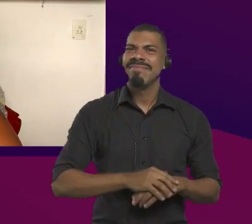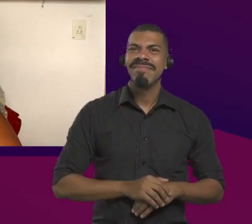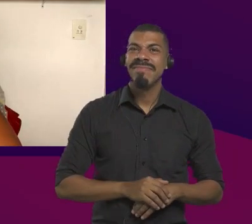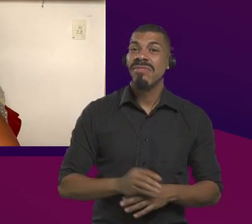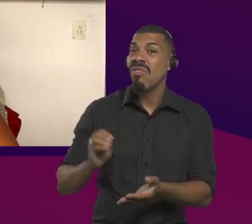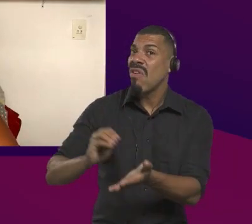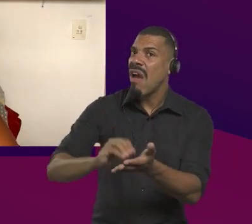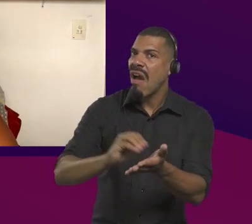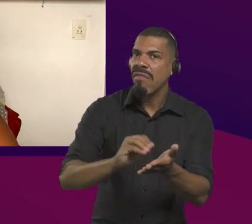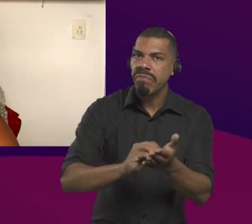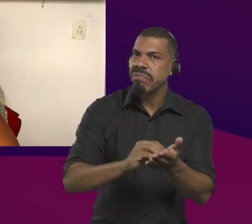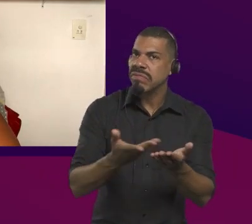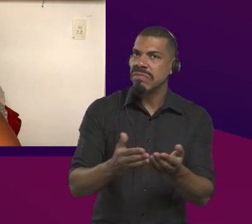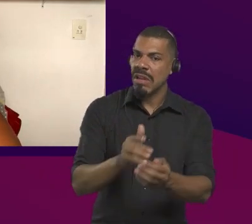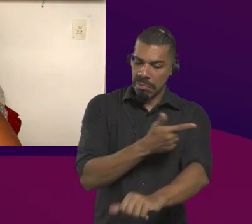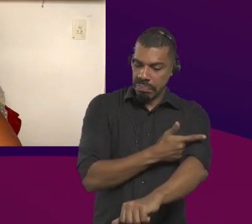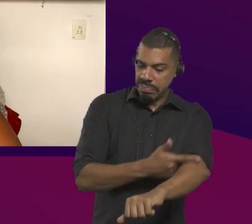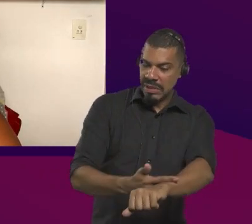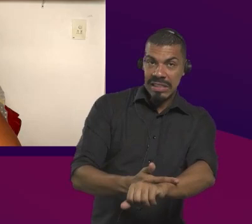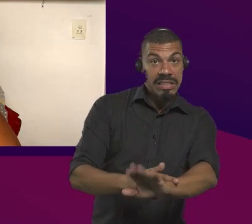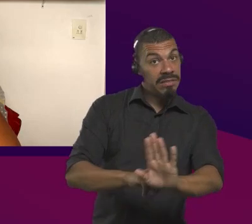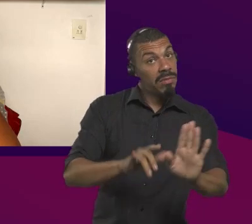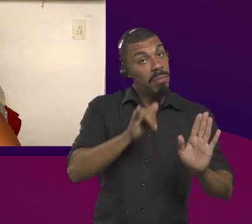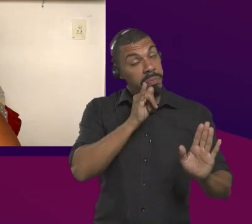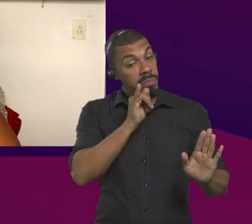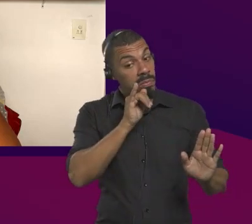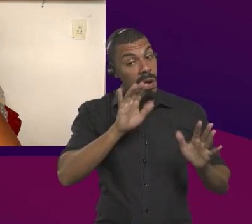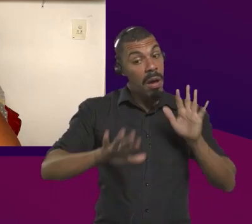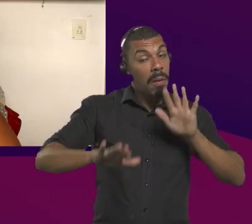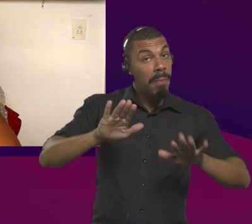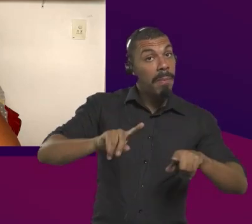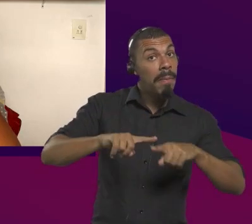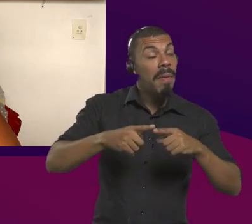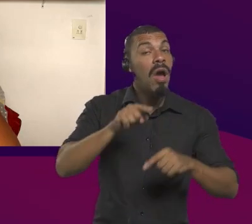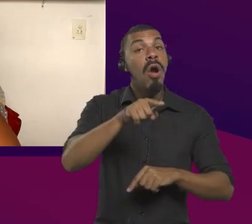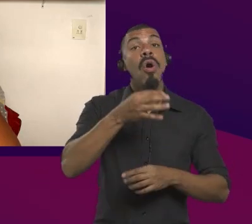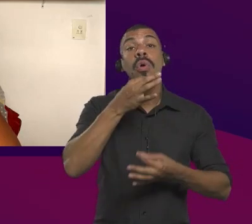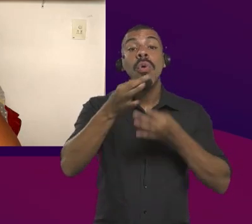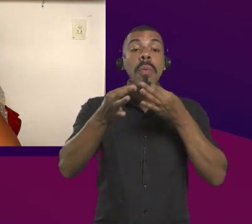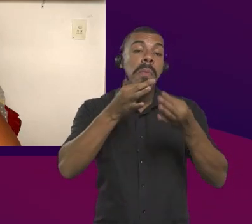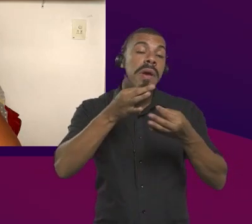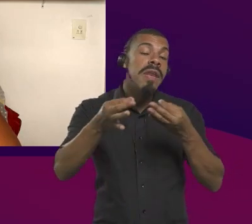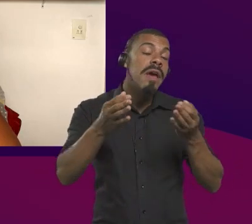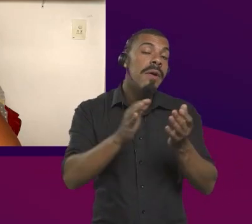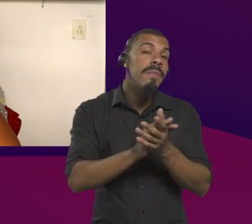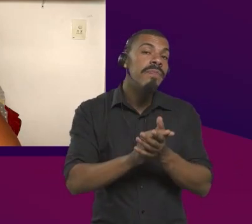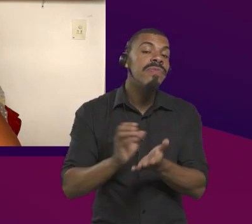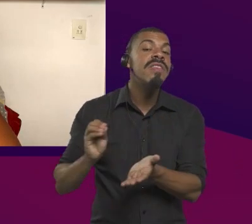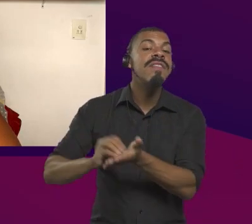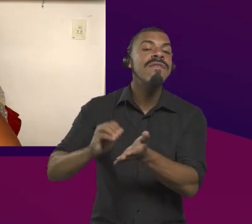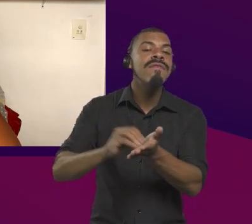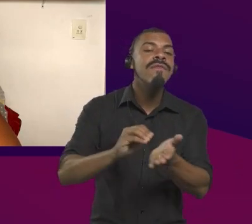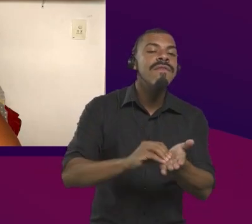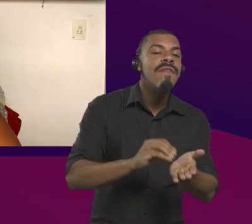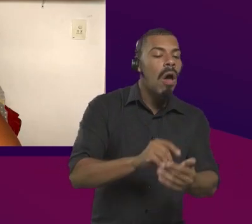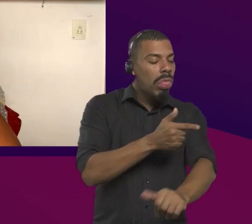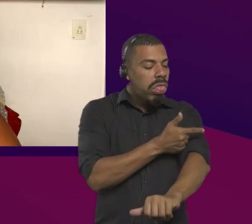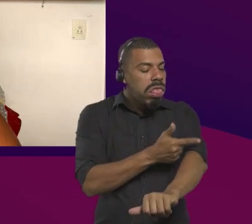de respeito, no meu ver, não sei se todas concordam, mas eu quero saber o que que vocês acham que é falta de